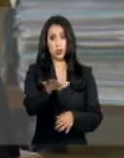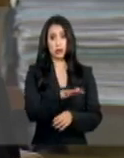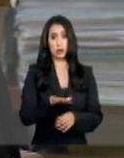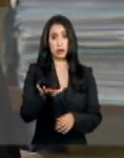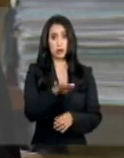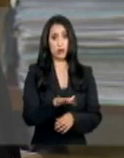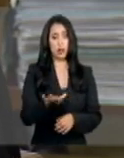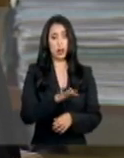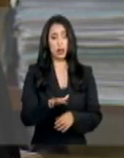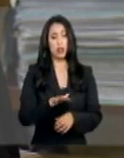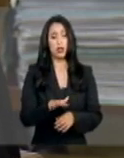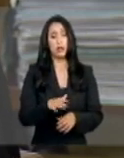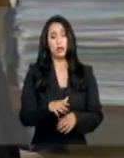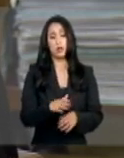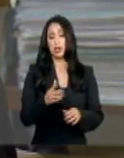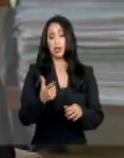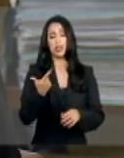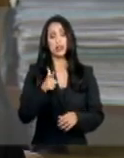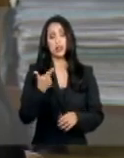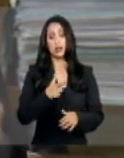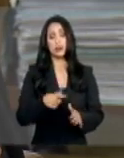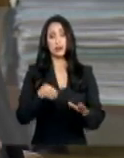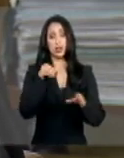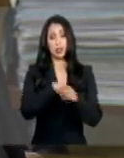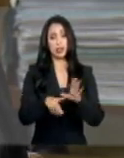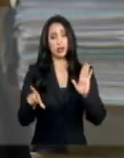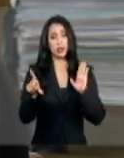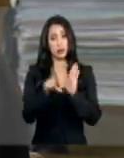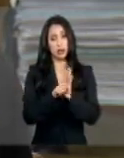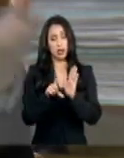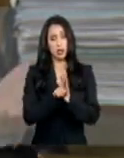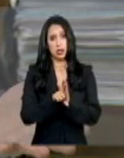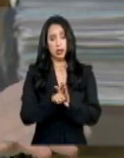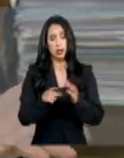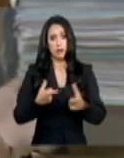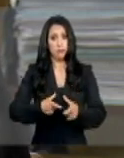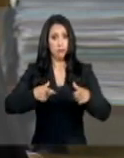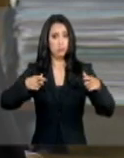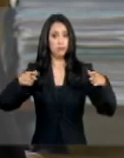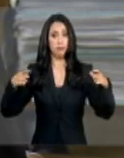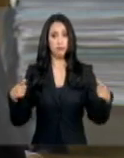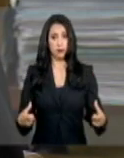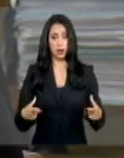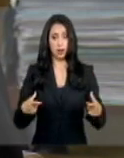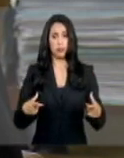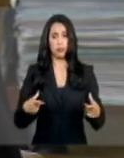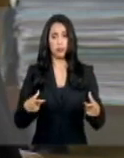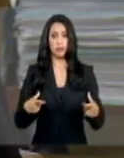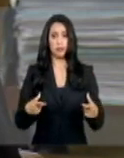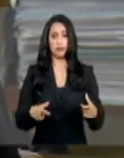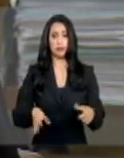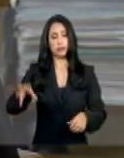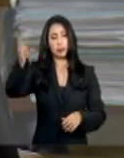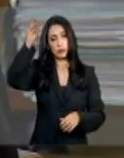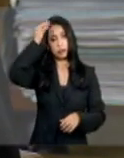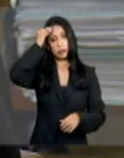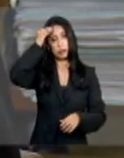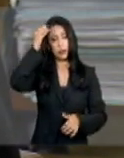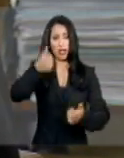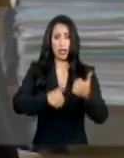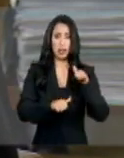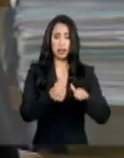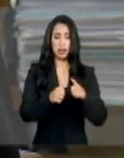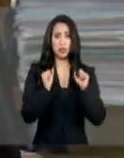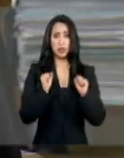que deslegitima uma projeção mais vasta portanto mais abrangente que compreenda análise da possibilidade